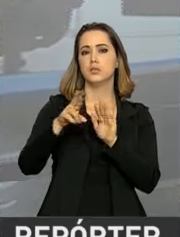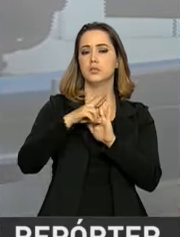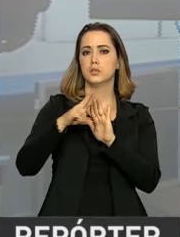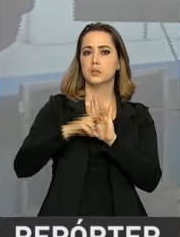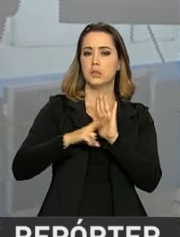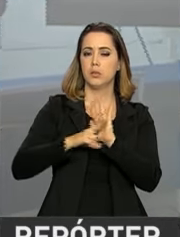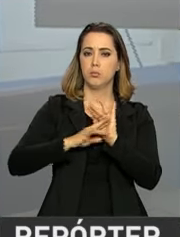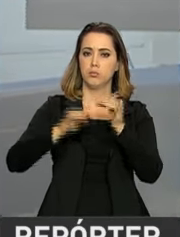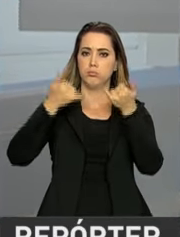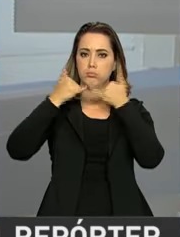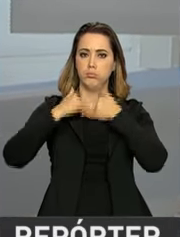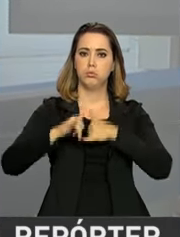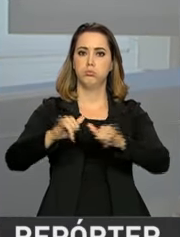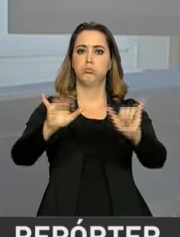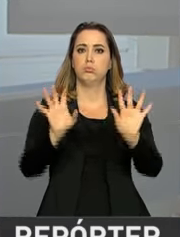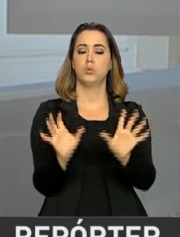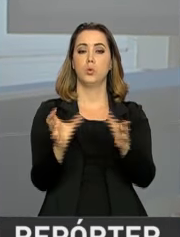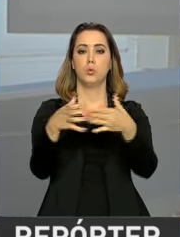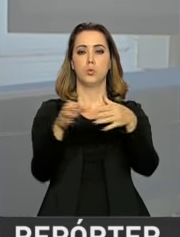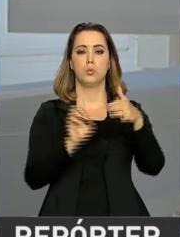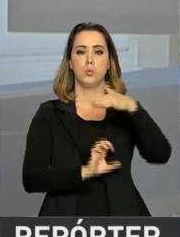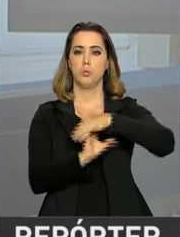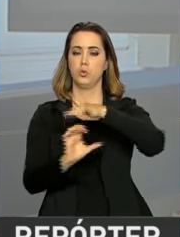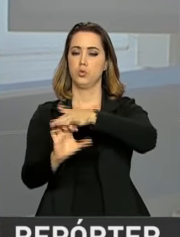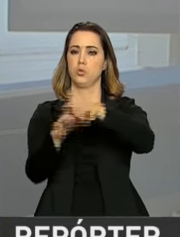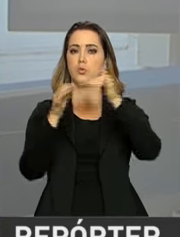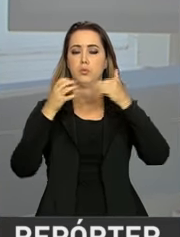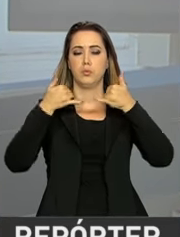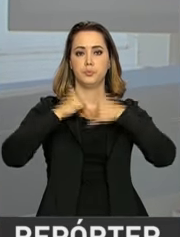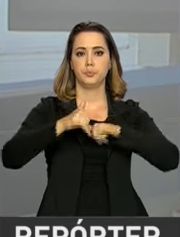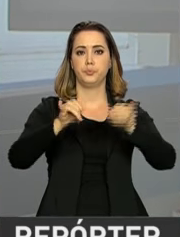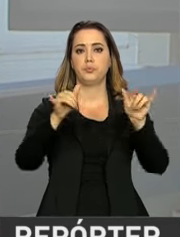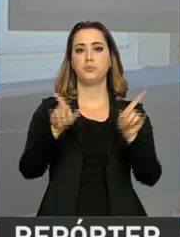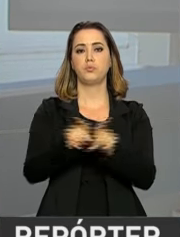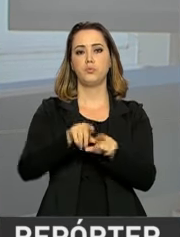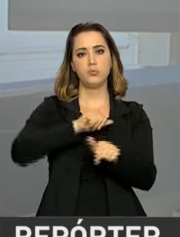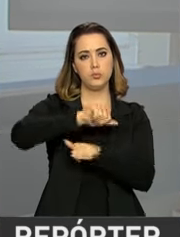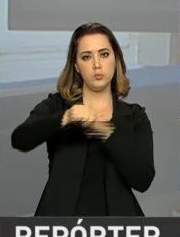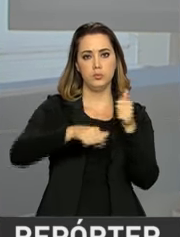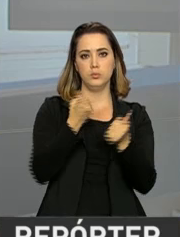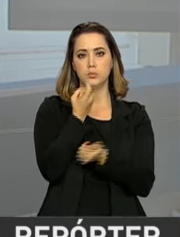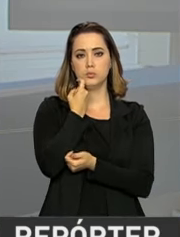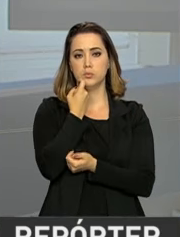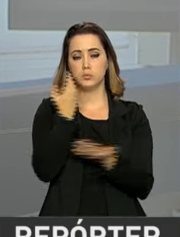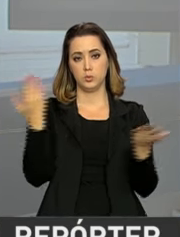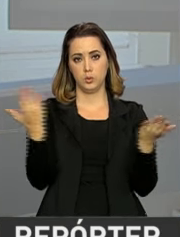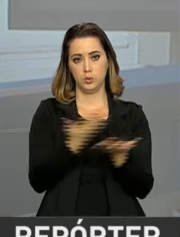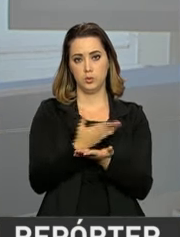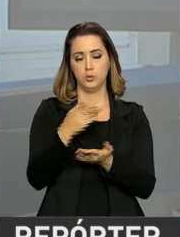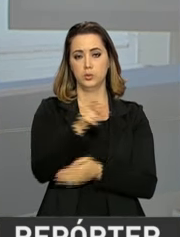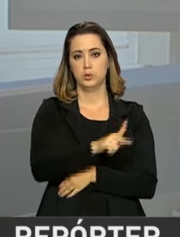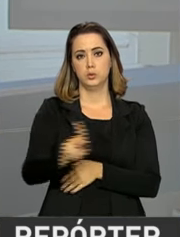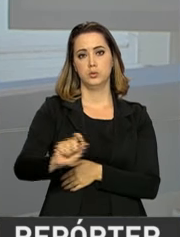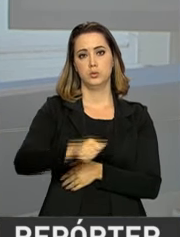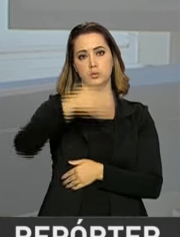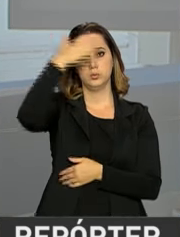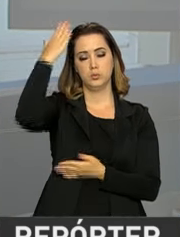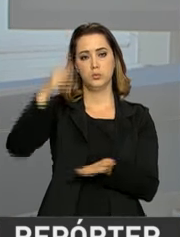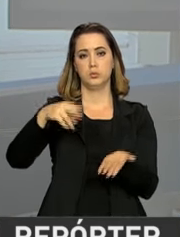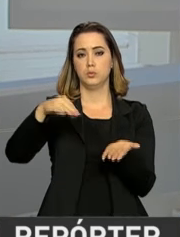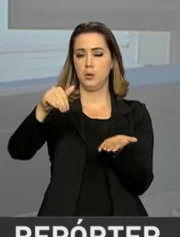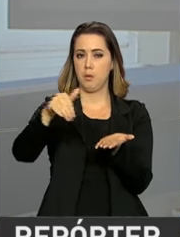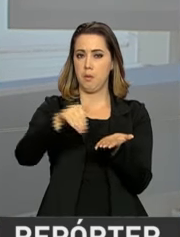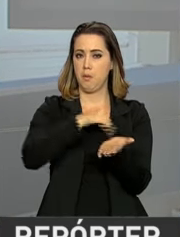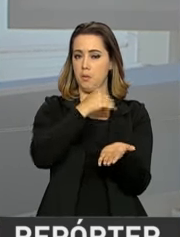elétrico foi publicada no Diário Oficial da União na última sexta-feira o presidente Michel Temer sancionou o texto com 17 vetos